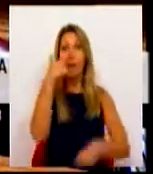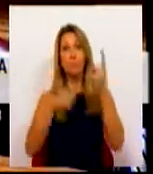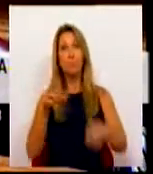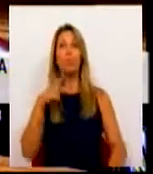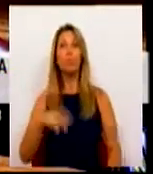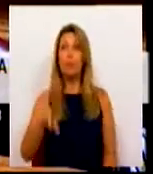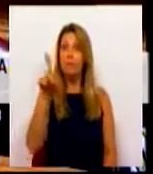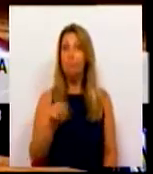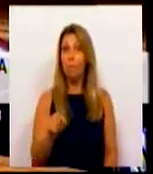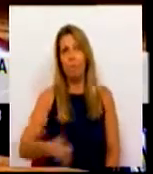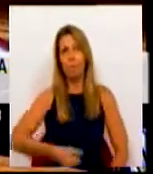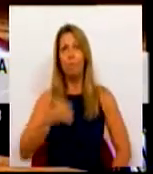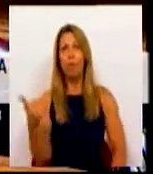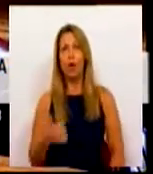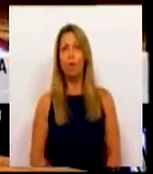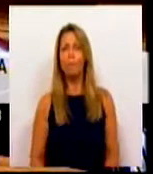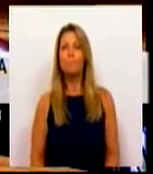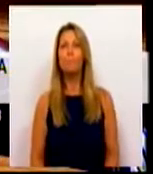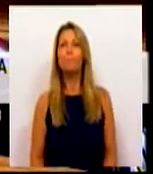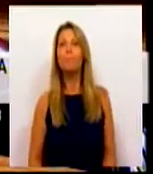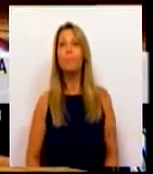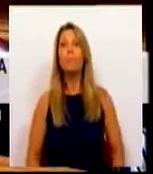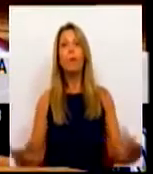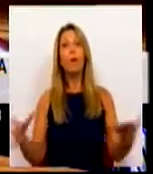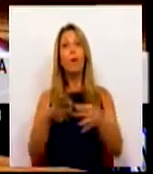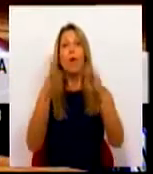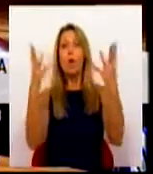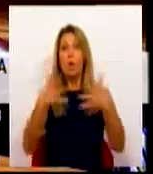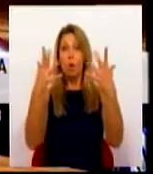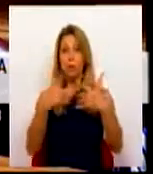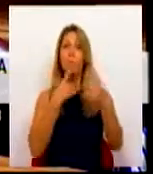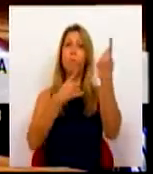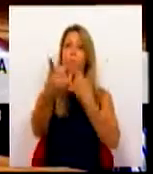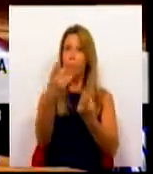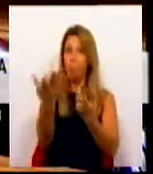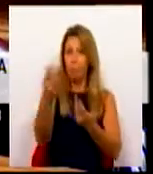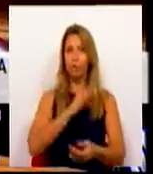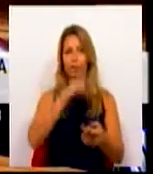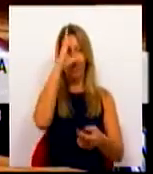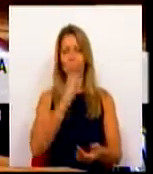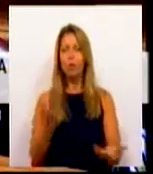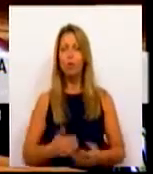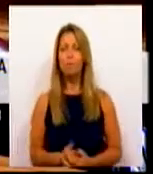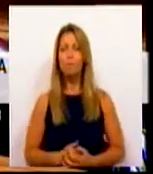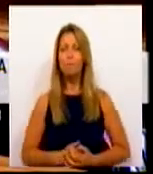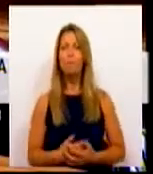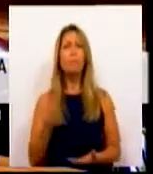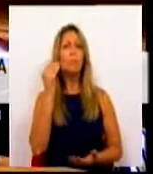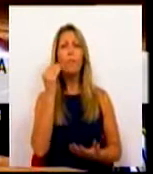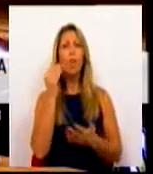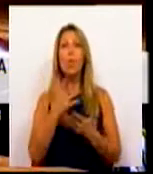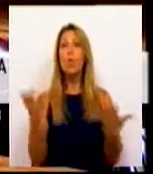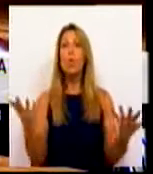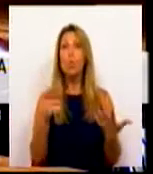também estarão melhor. Do ponto de vista orçamental, a questão que lhe deixava, Sr. Ministro, é como é que vai ser